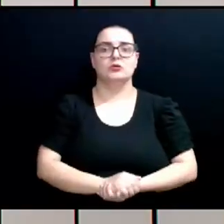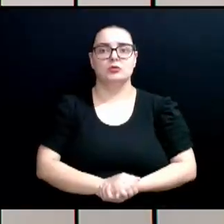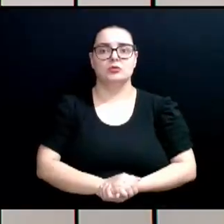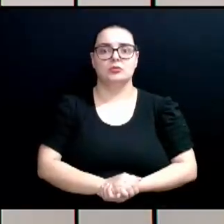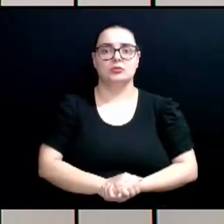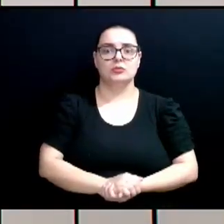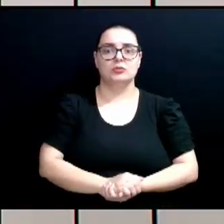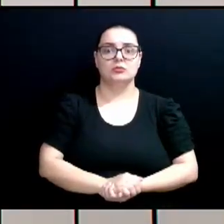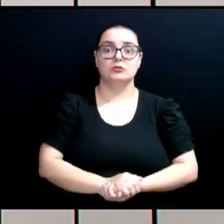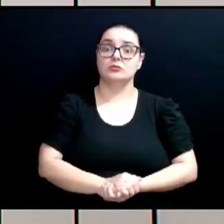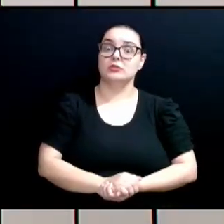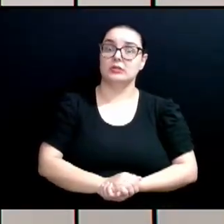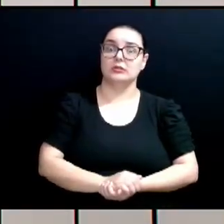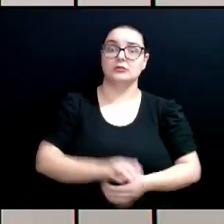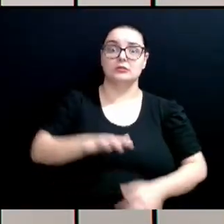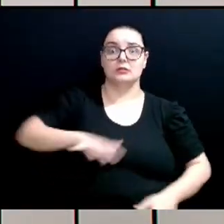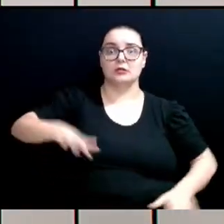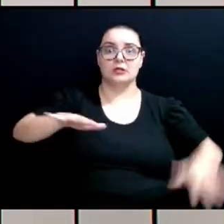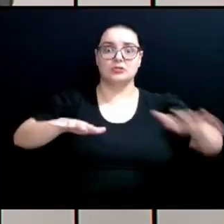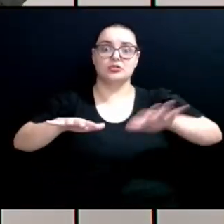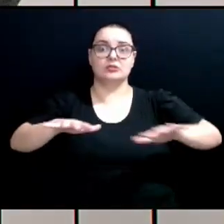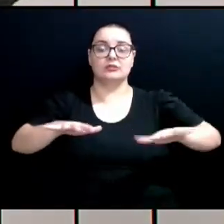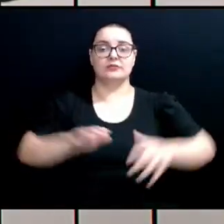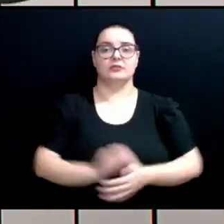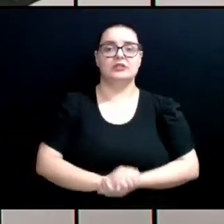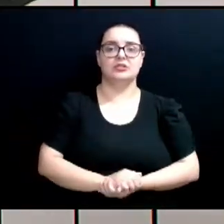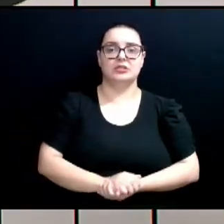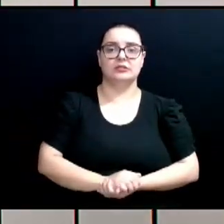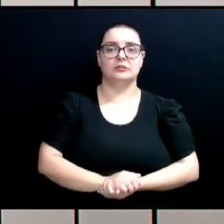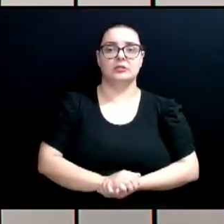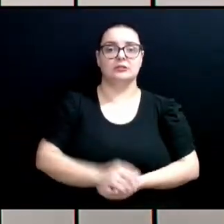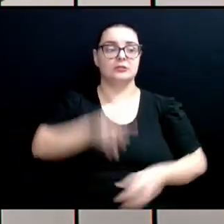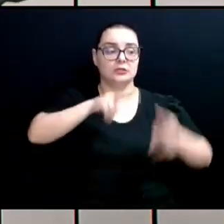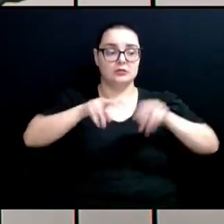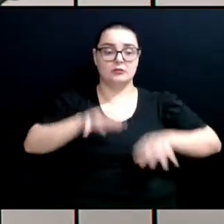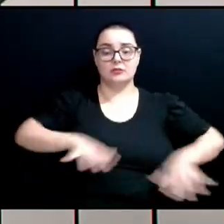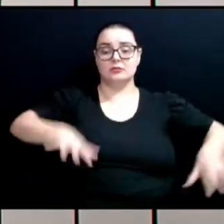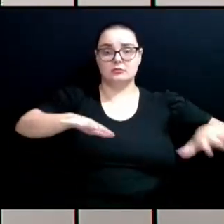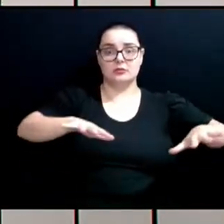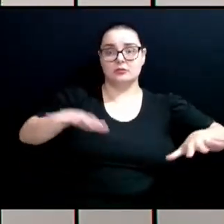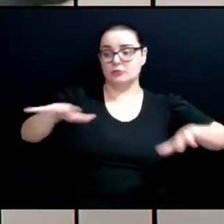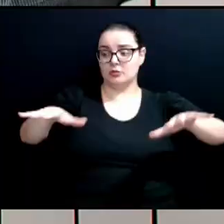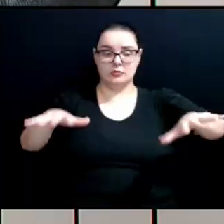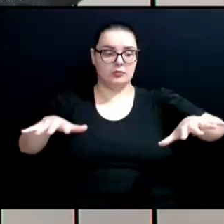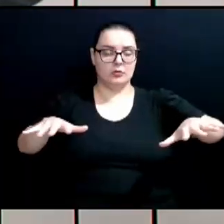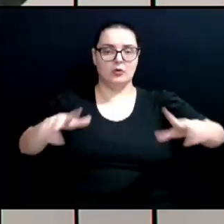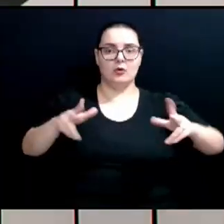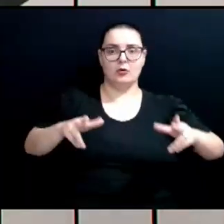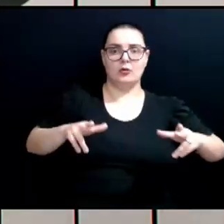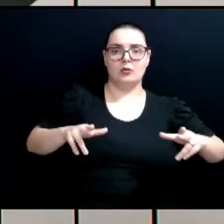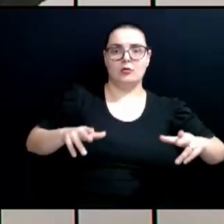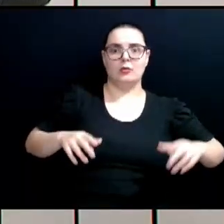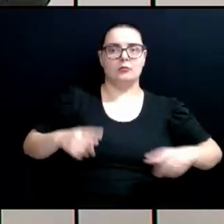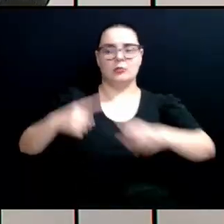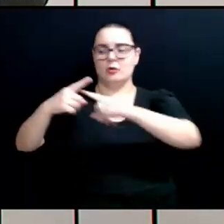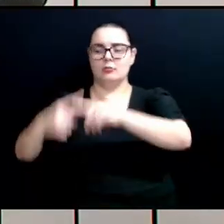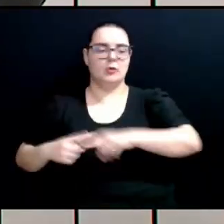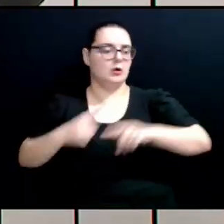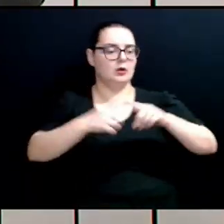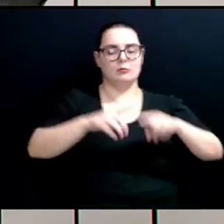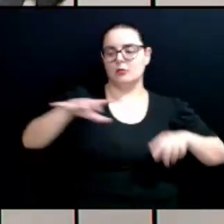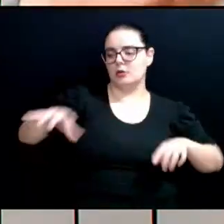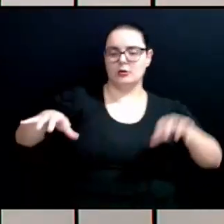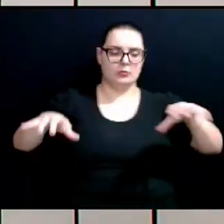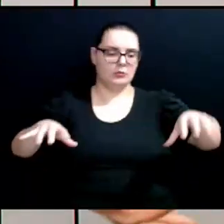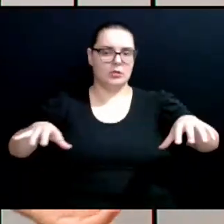polaridade que estava dentro do mesmo campo, na visão deles. São dois campos, como se fossem duas partidas de futebol. Aqui tem um time e ali tem outro